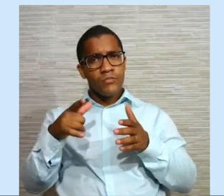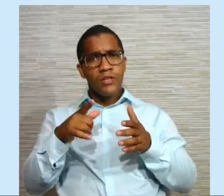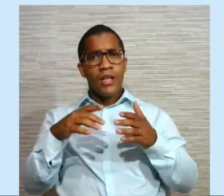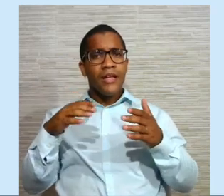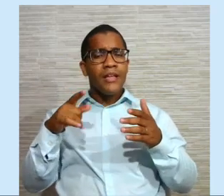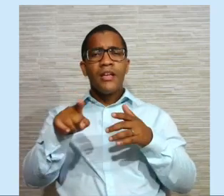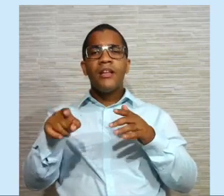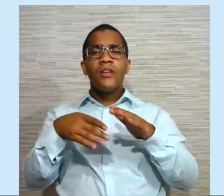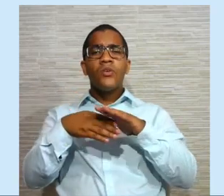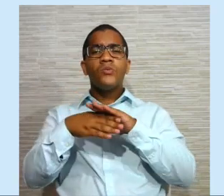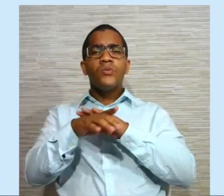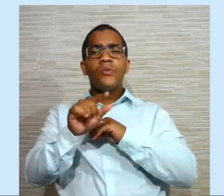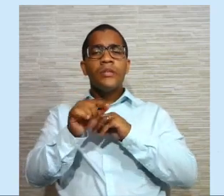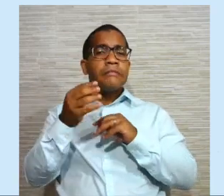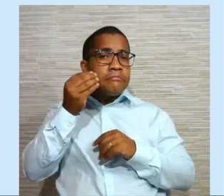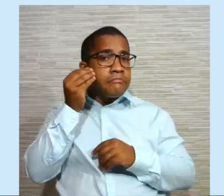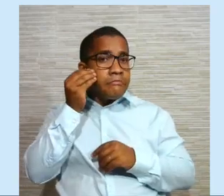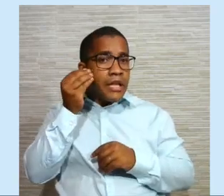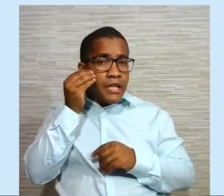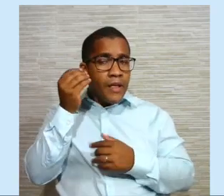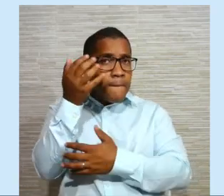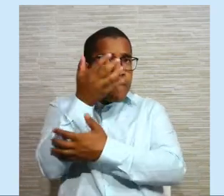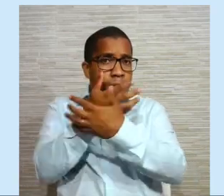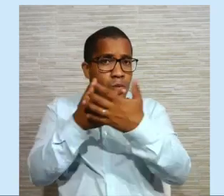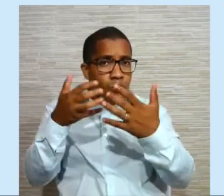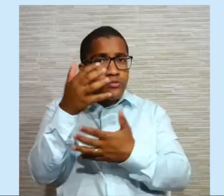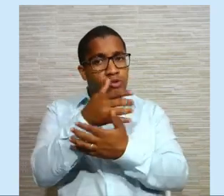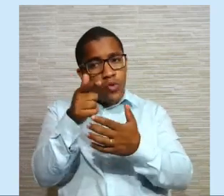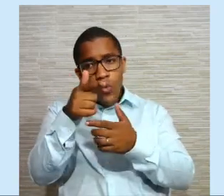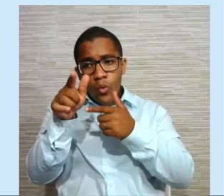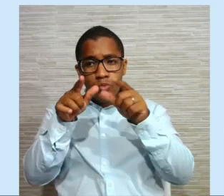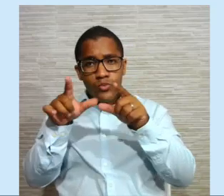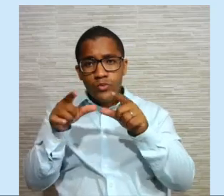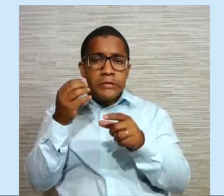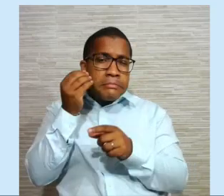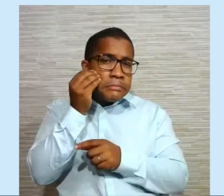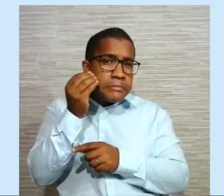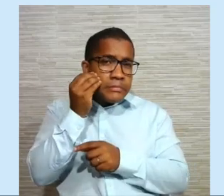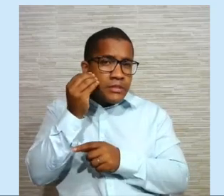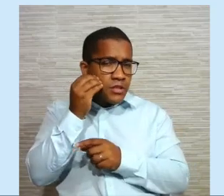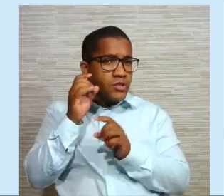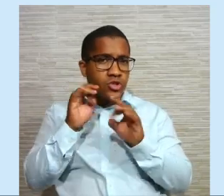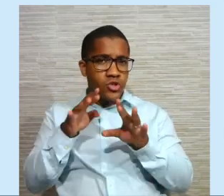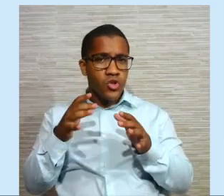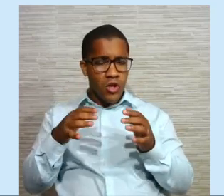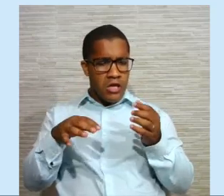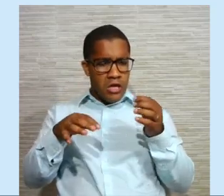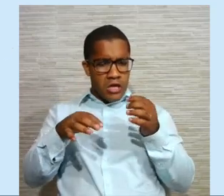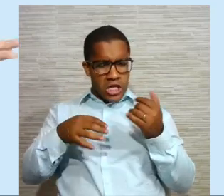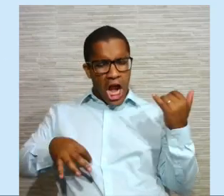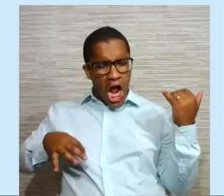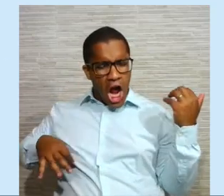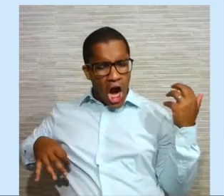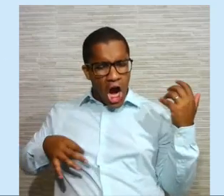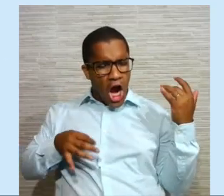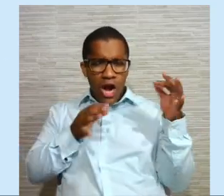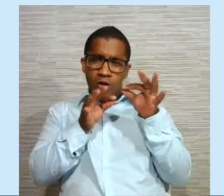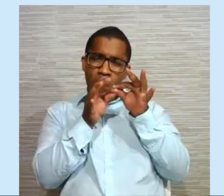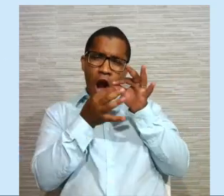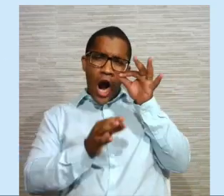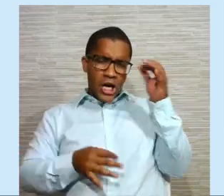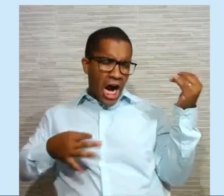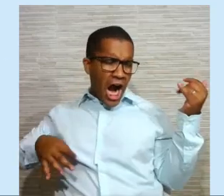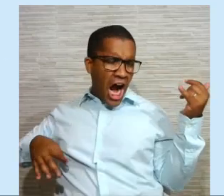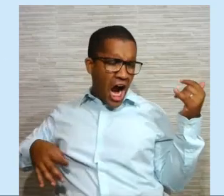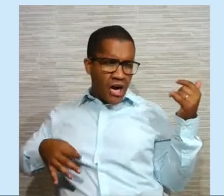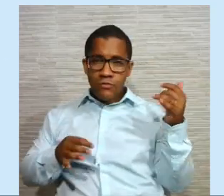eles costumavam também experimentar muito na música. Então também foi um momento de experimentação. Não era só grandes solos, músicas longas.